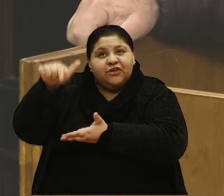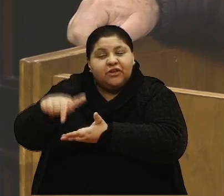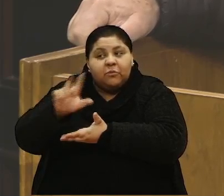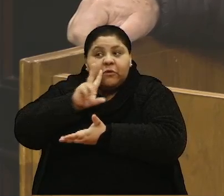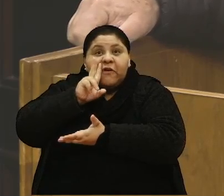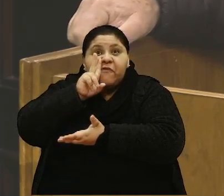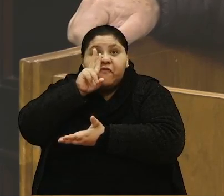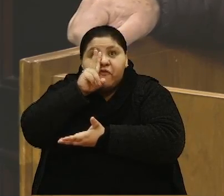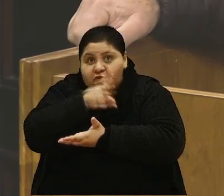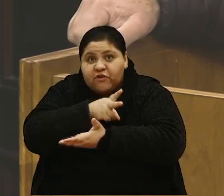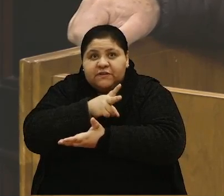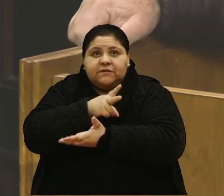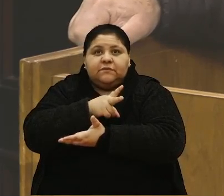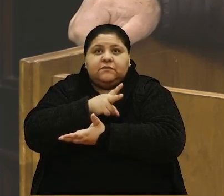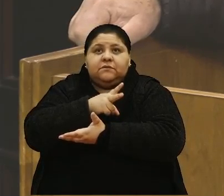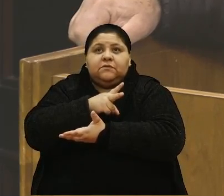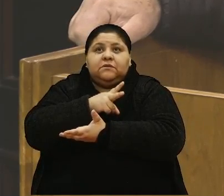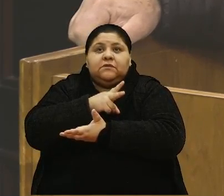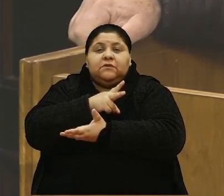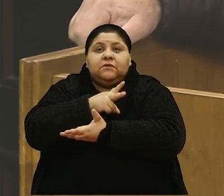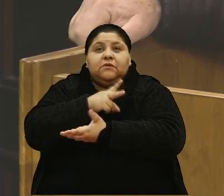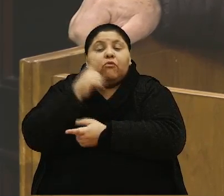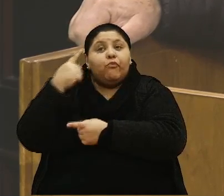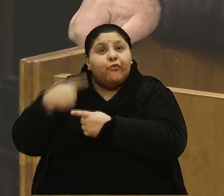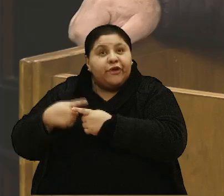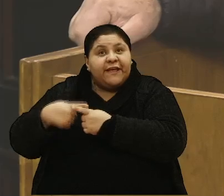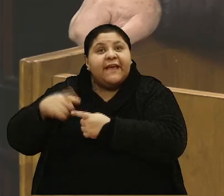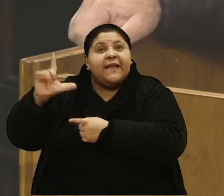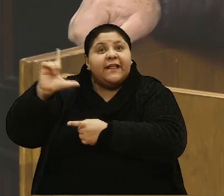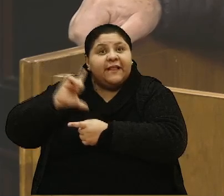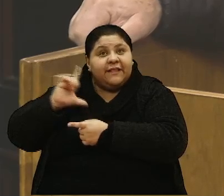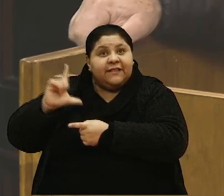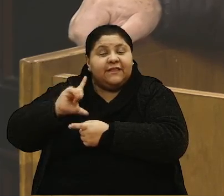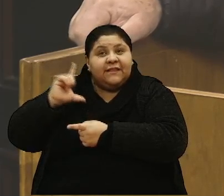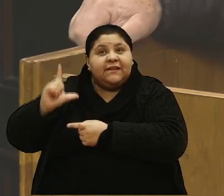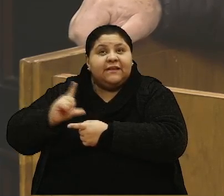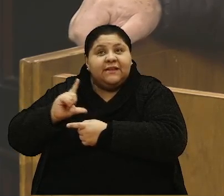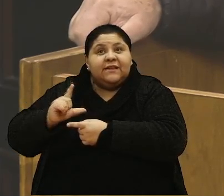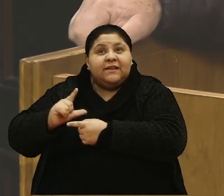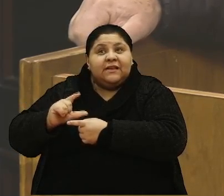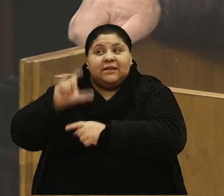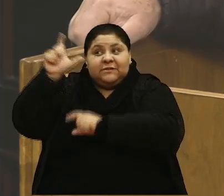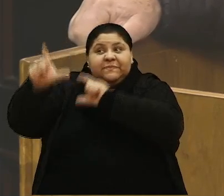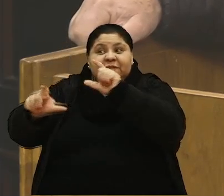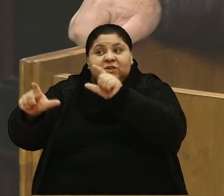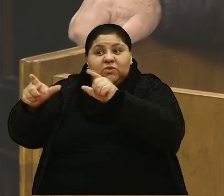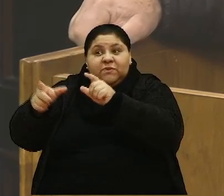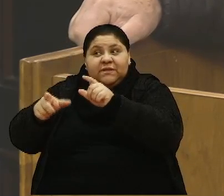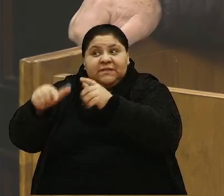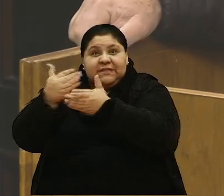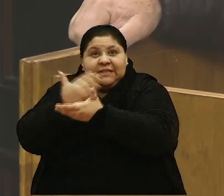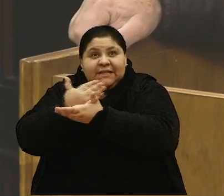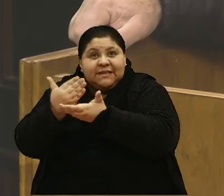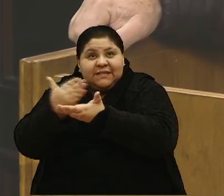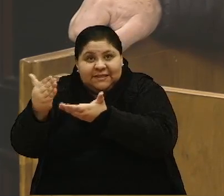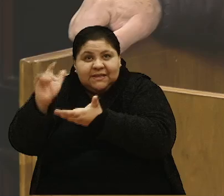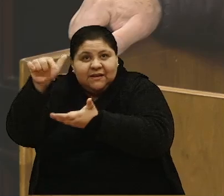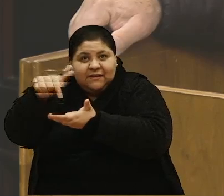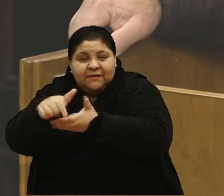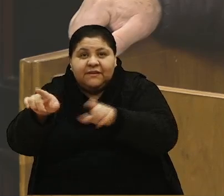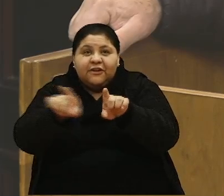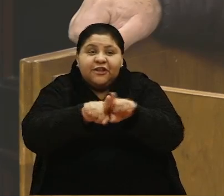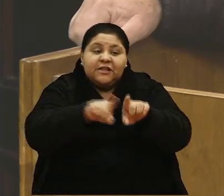potência que nós somos nessa anda, vereador, é porque nós temos quem colonizou essa região. E também ao